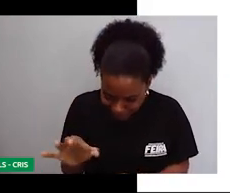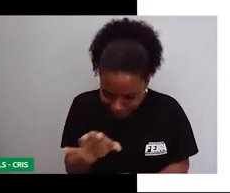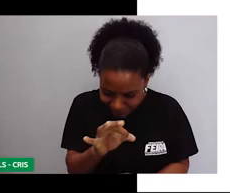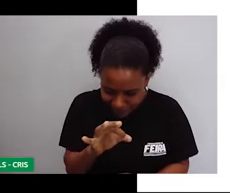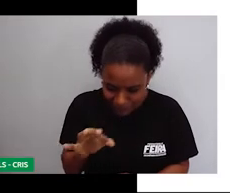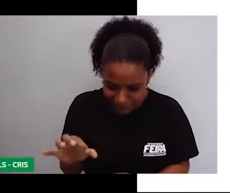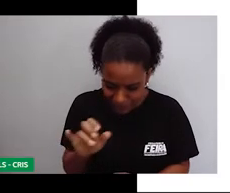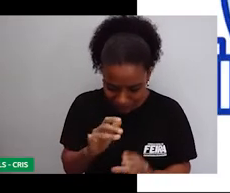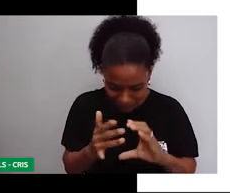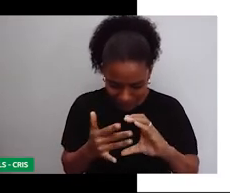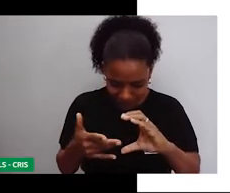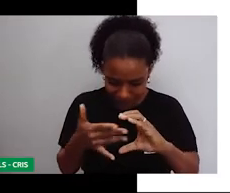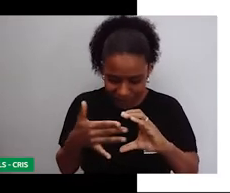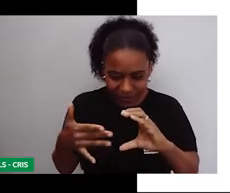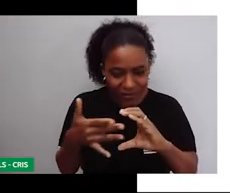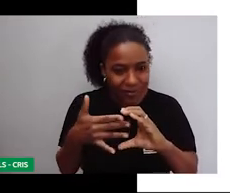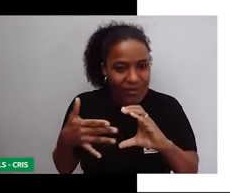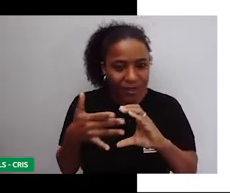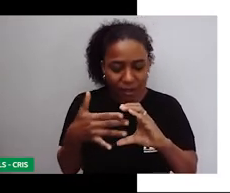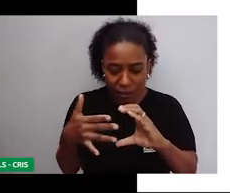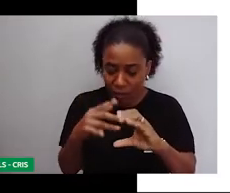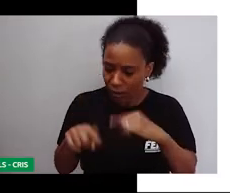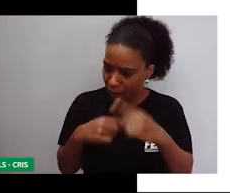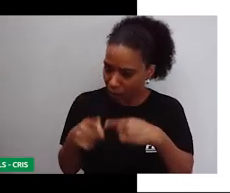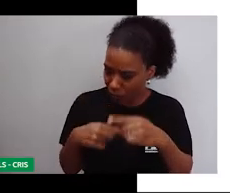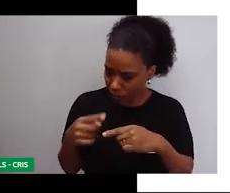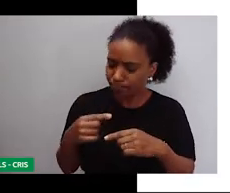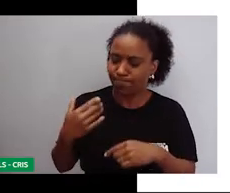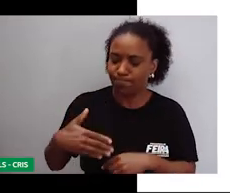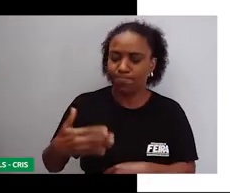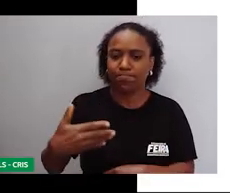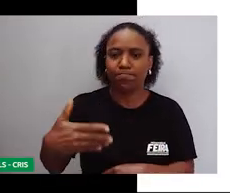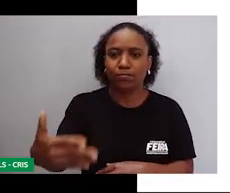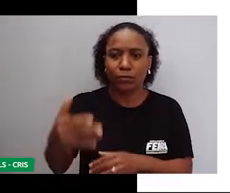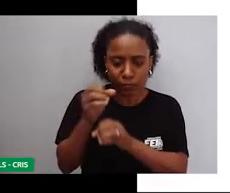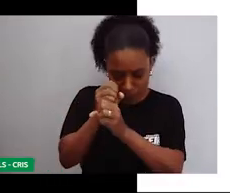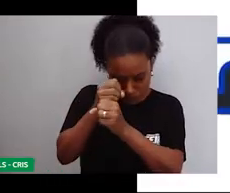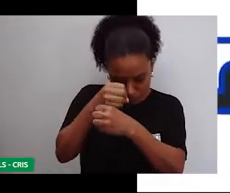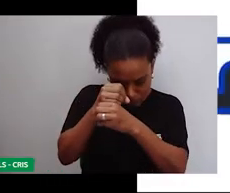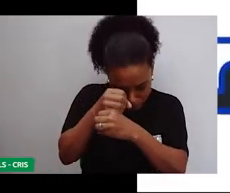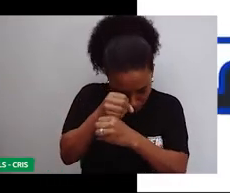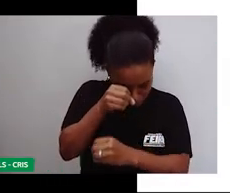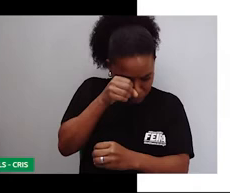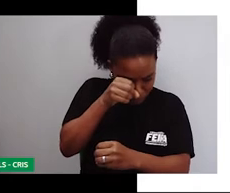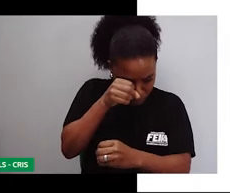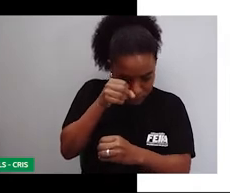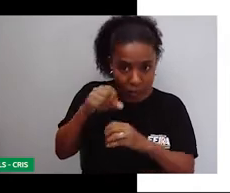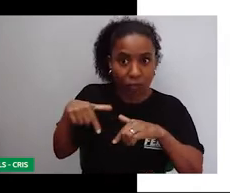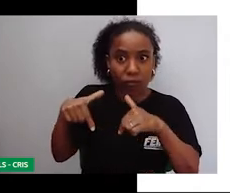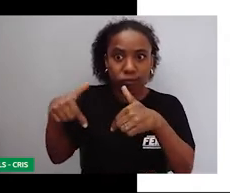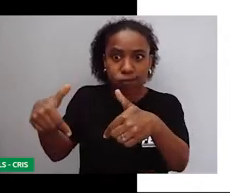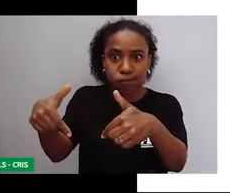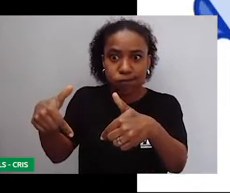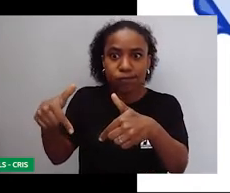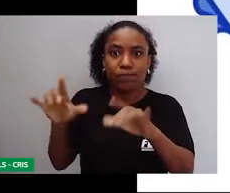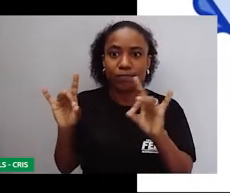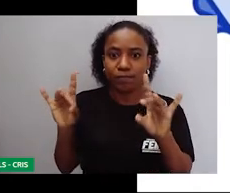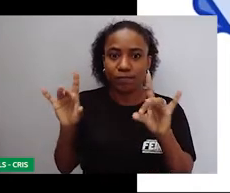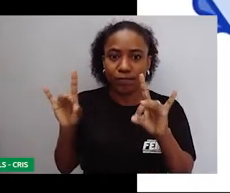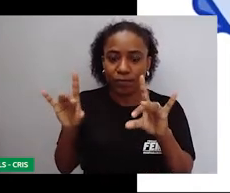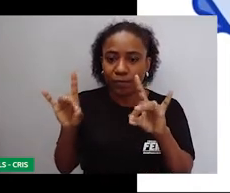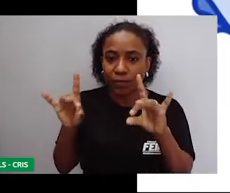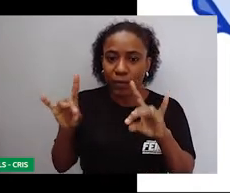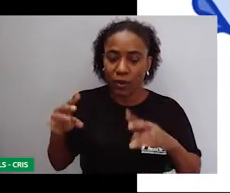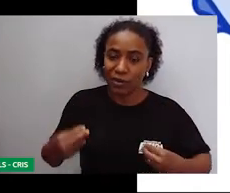Com o passar do tempo, os microscópios ficaram cada vez melhores e descobrimos que todos os seres vivos